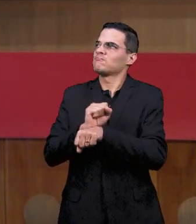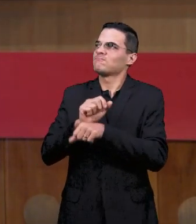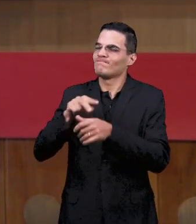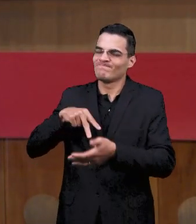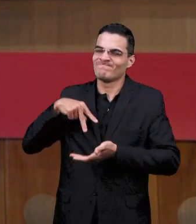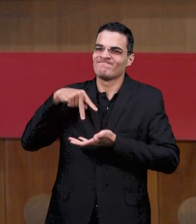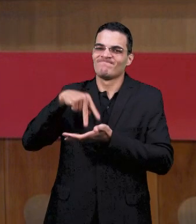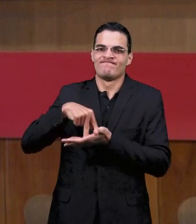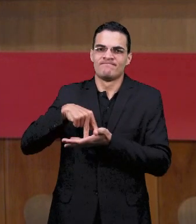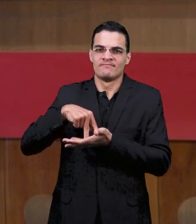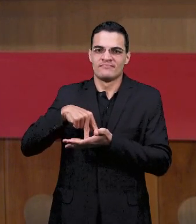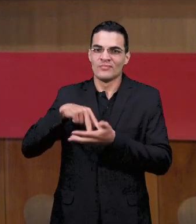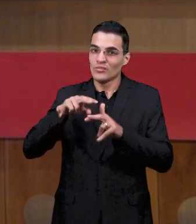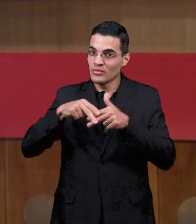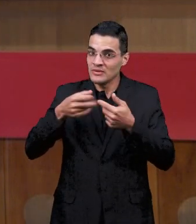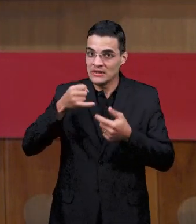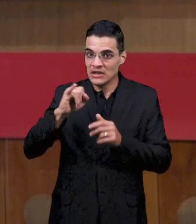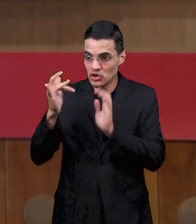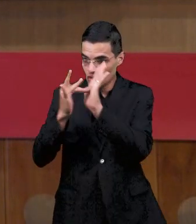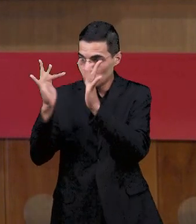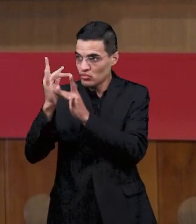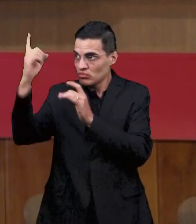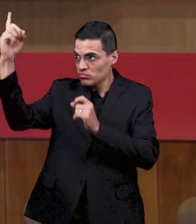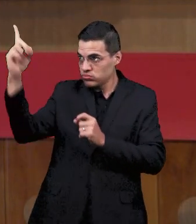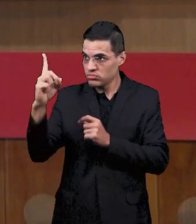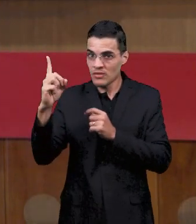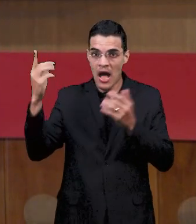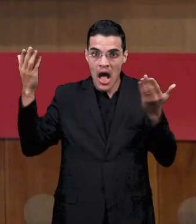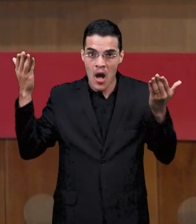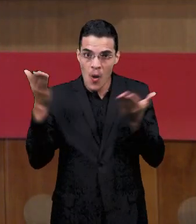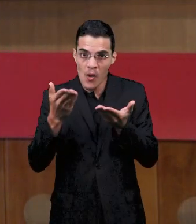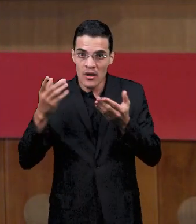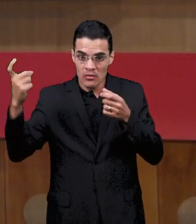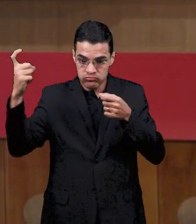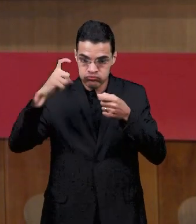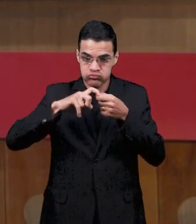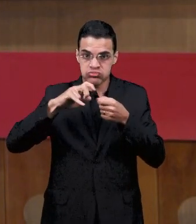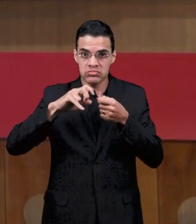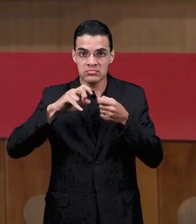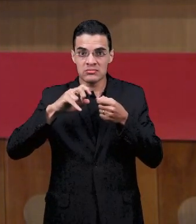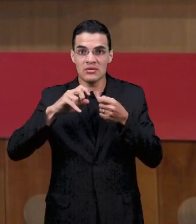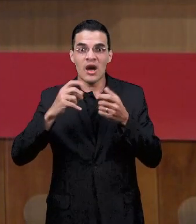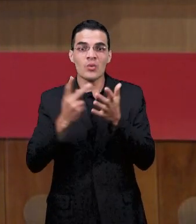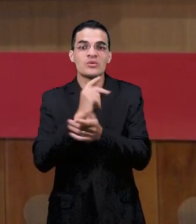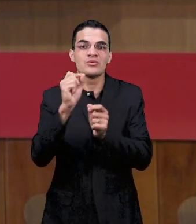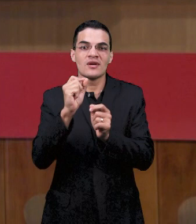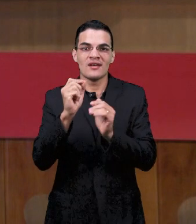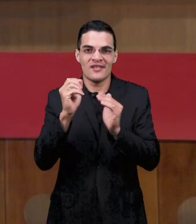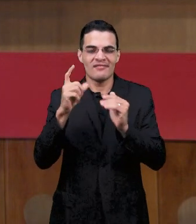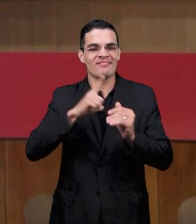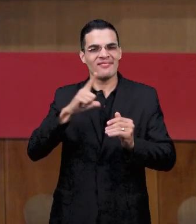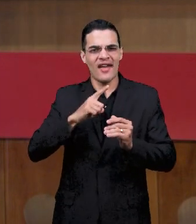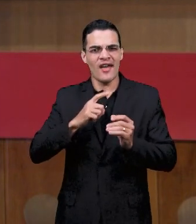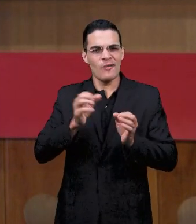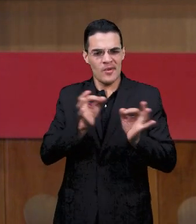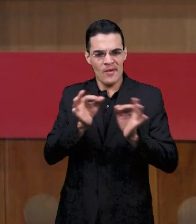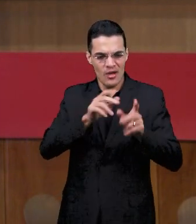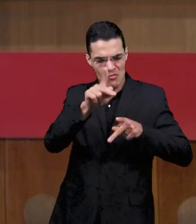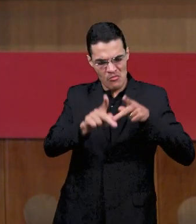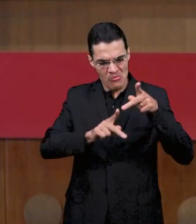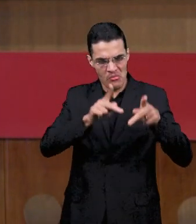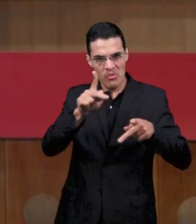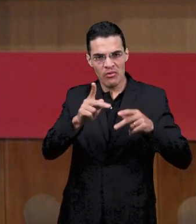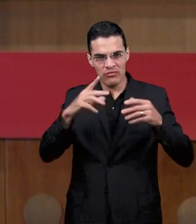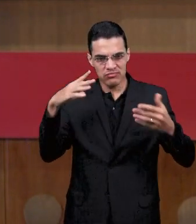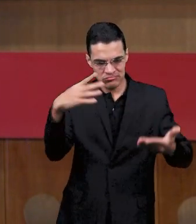há uma igreja que vai ser arrebatada, e ela se preparou, e ela vai se revelar ao seu noivo como linho